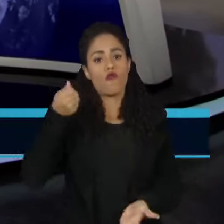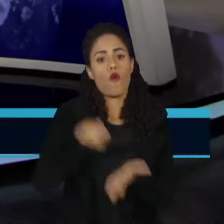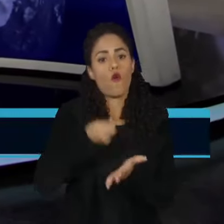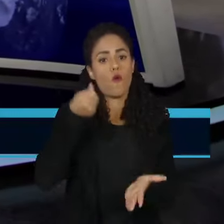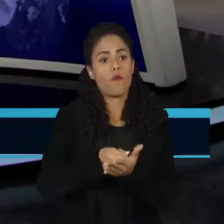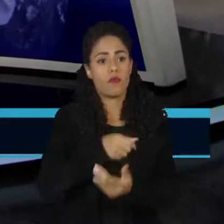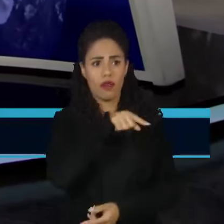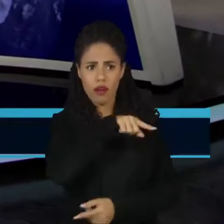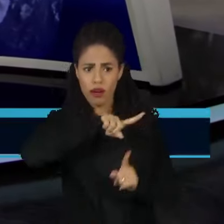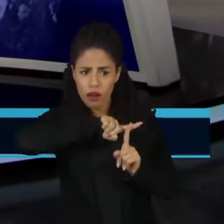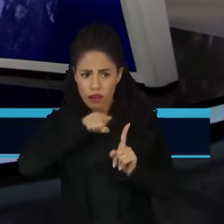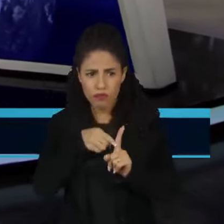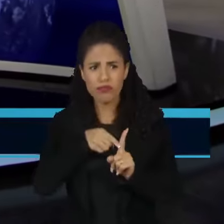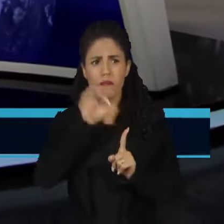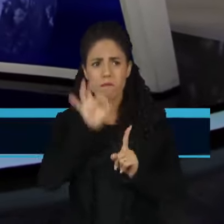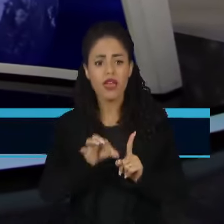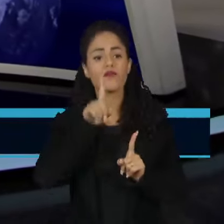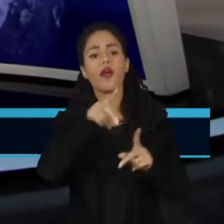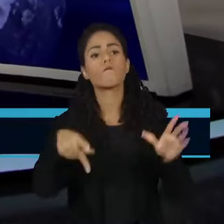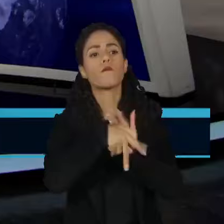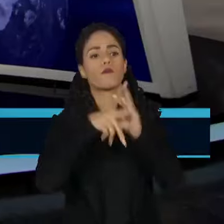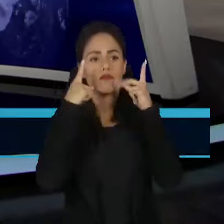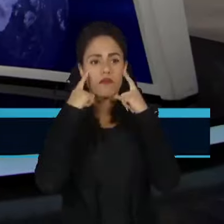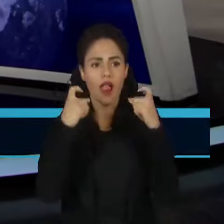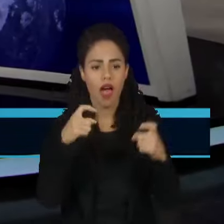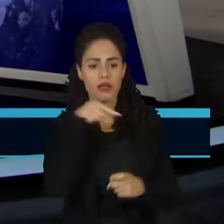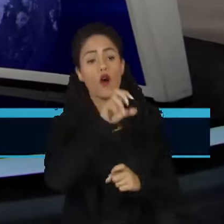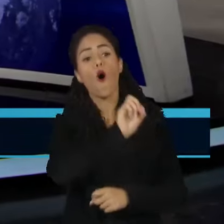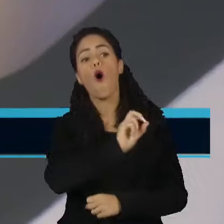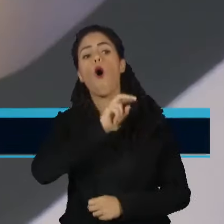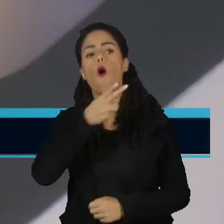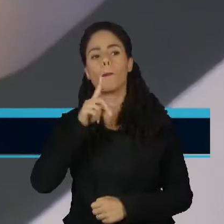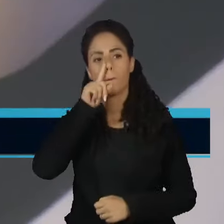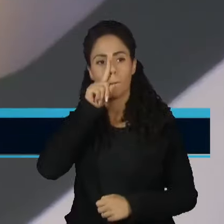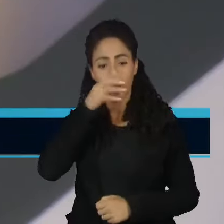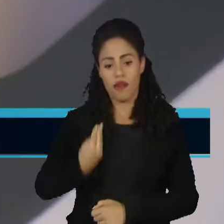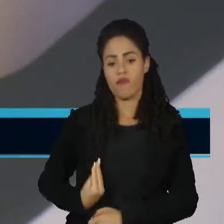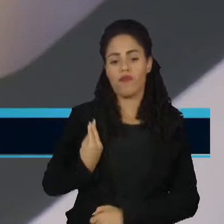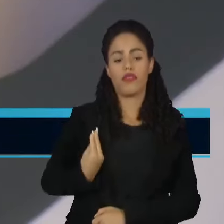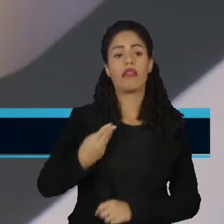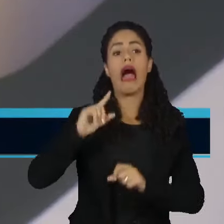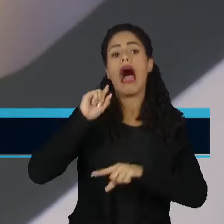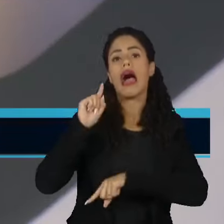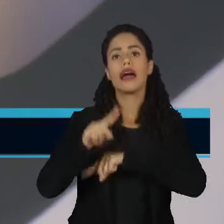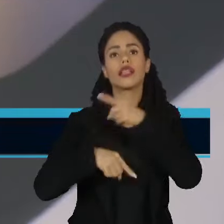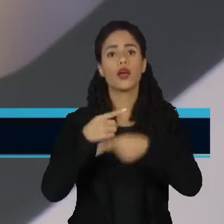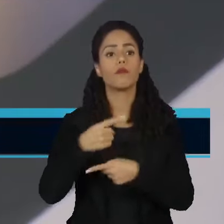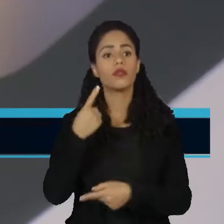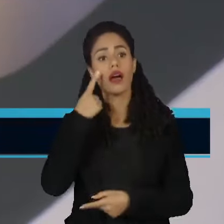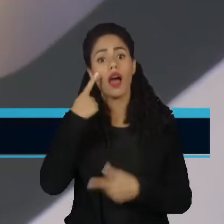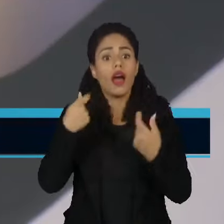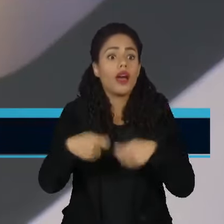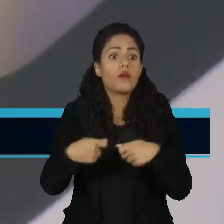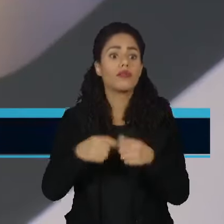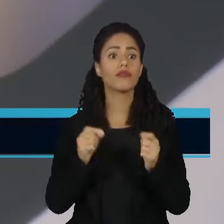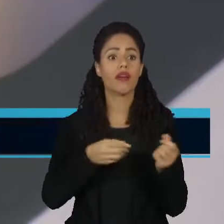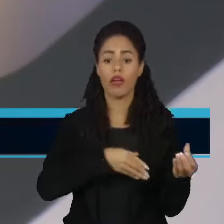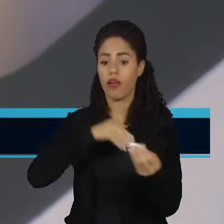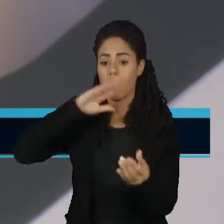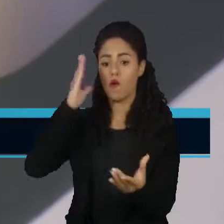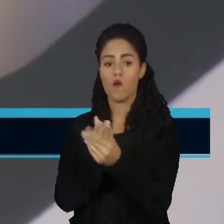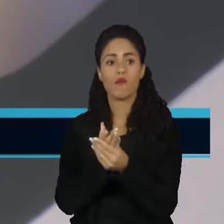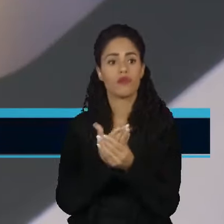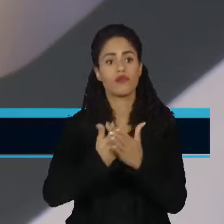uma gestação decorrente de violência ou que pode prejudicar minha própria vida e depois eu ainda apresento um processo